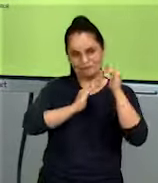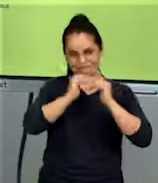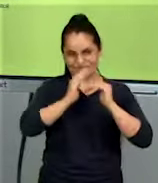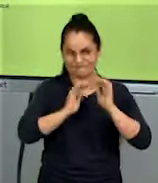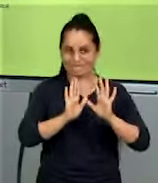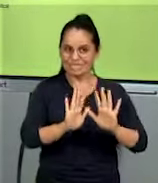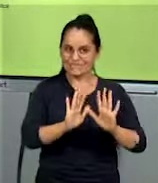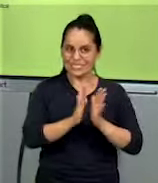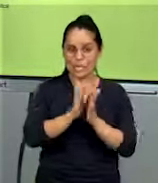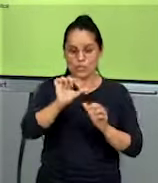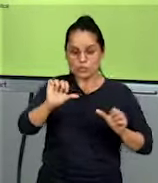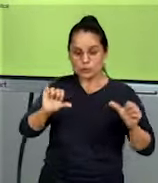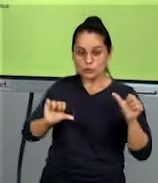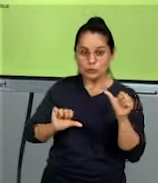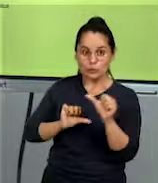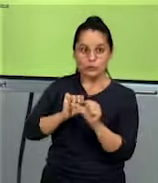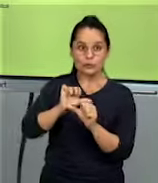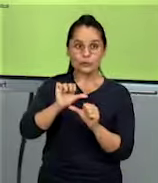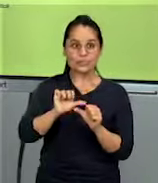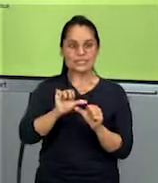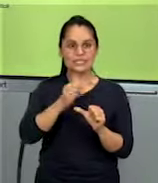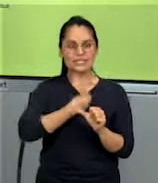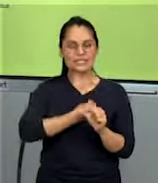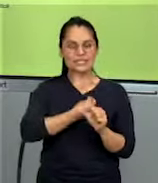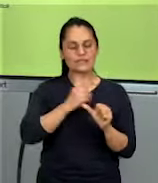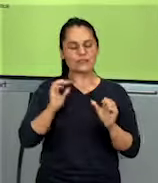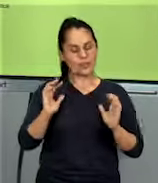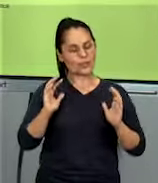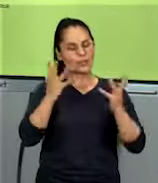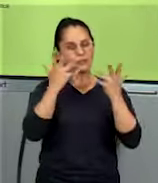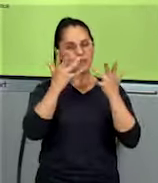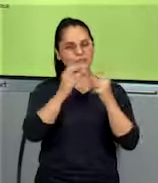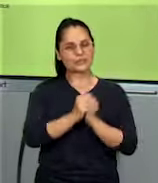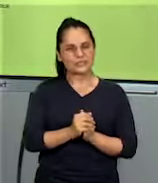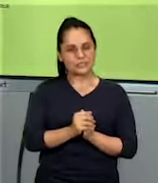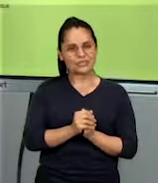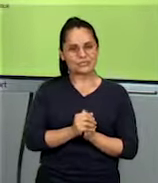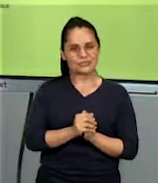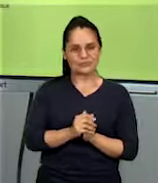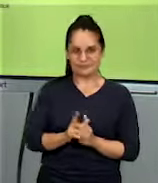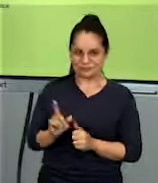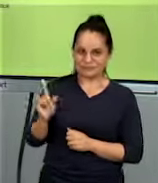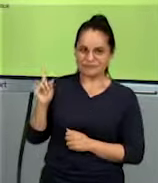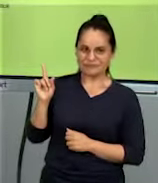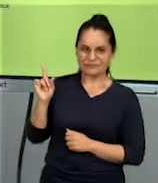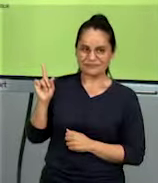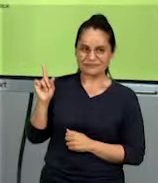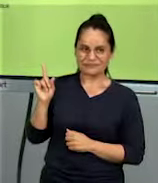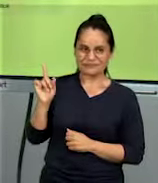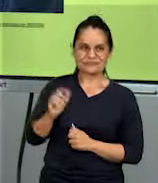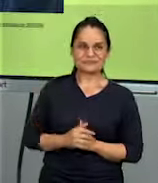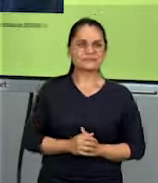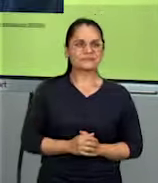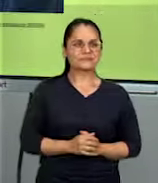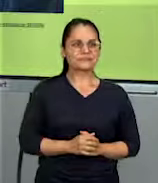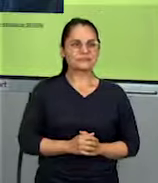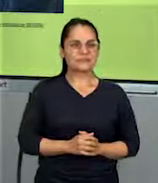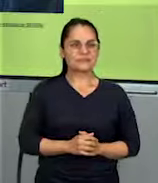aí, essa mudança na vida é comemorada através de uma calorada. Vamos